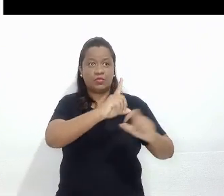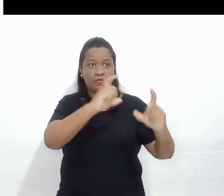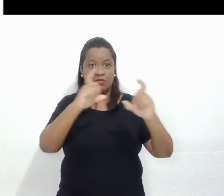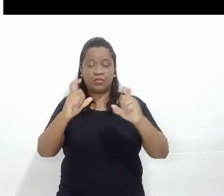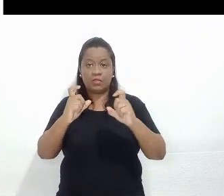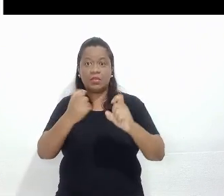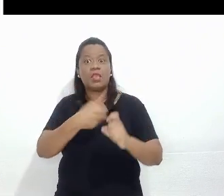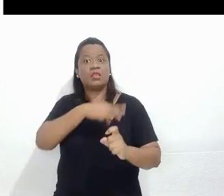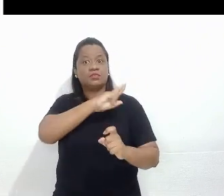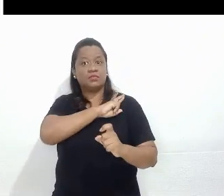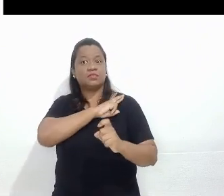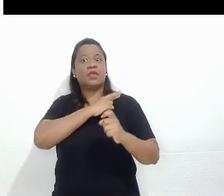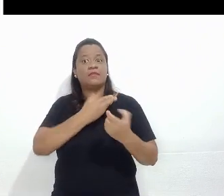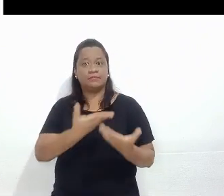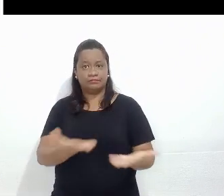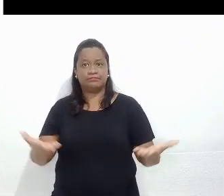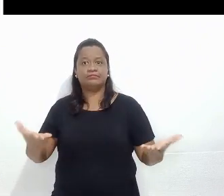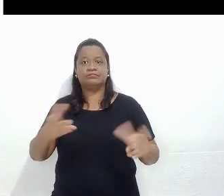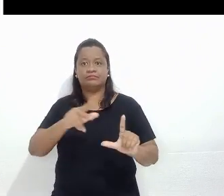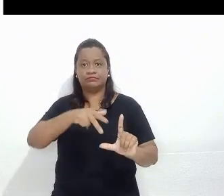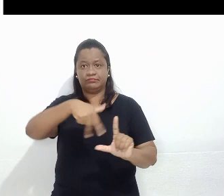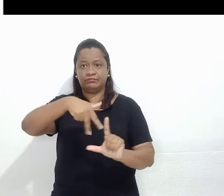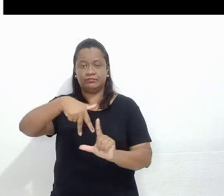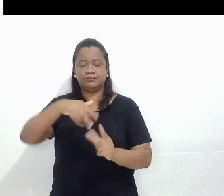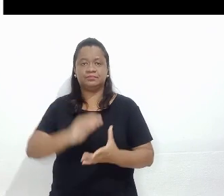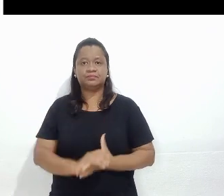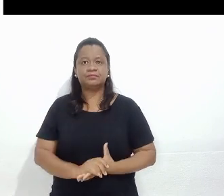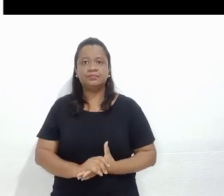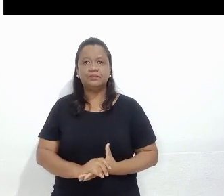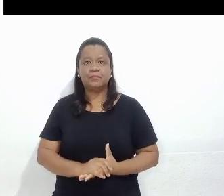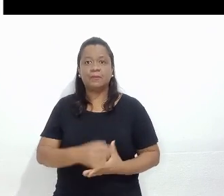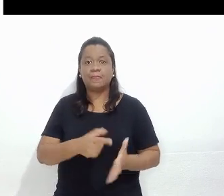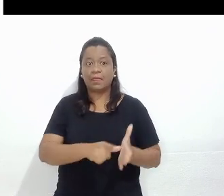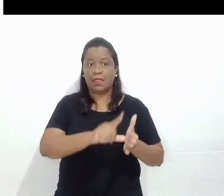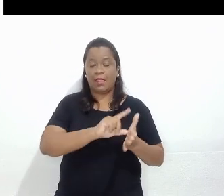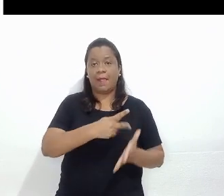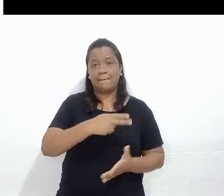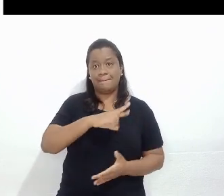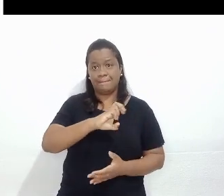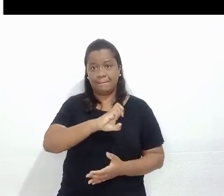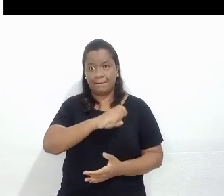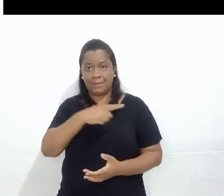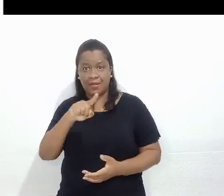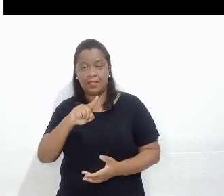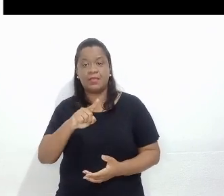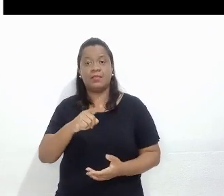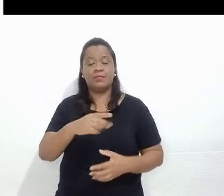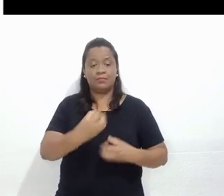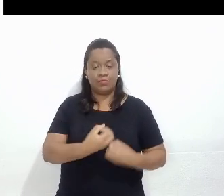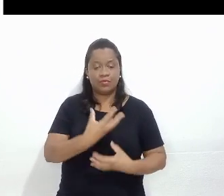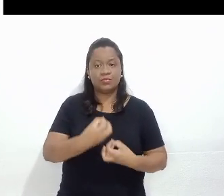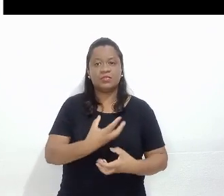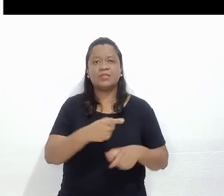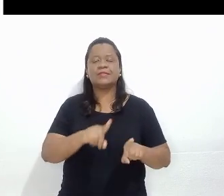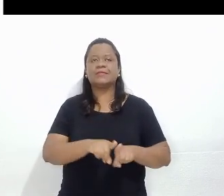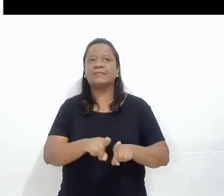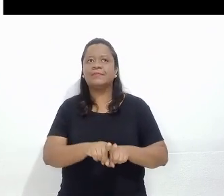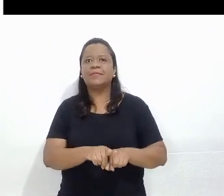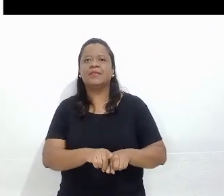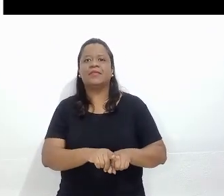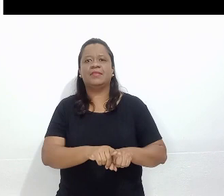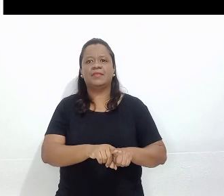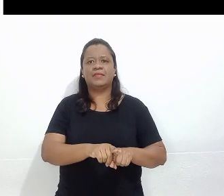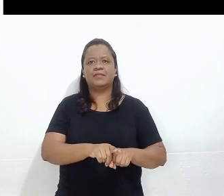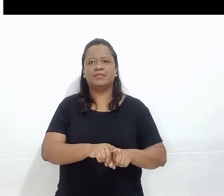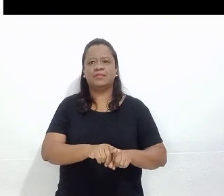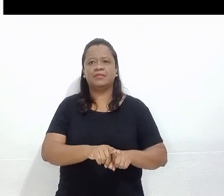por isso, né? E na pré-produção é interessante também que, além do shot list, do plano de filmagem, como a